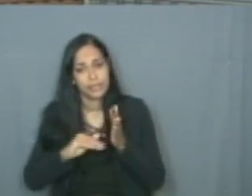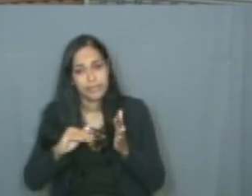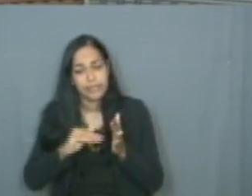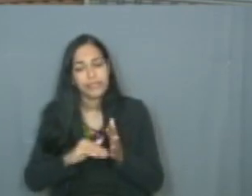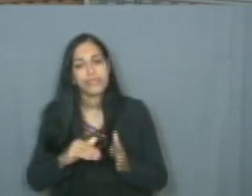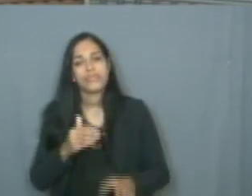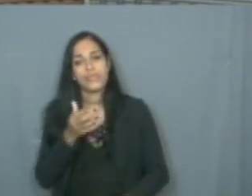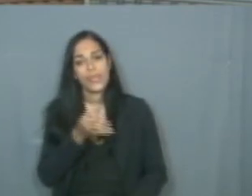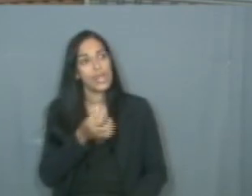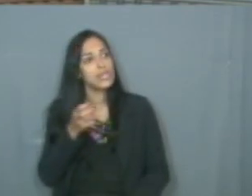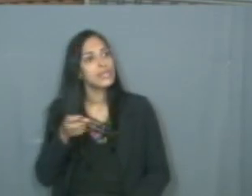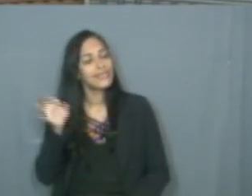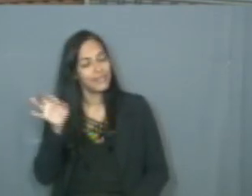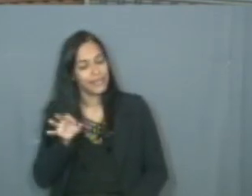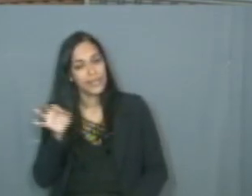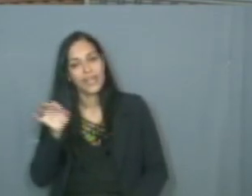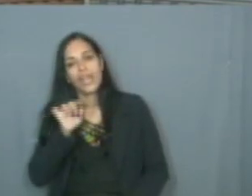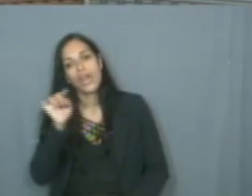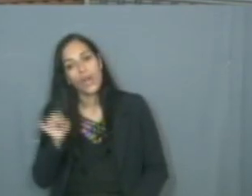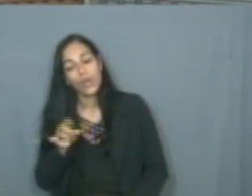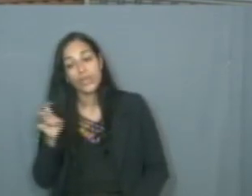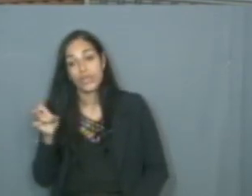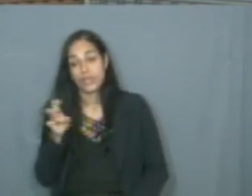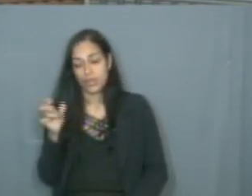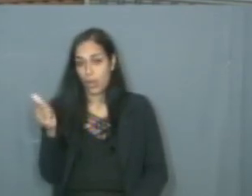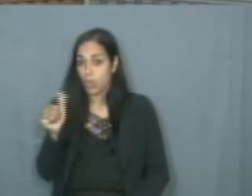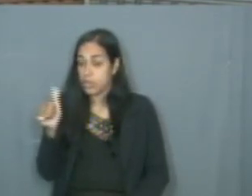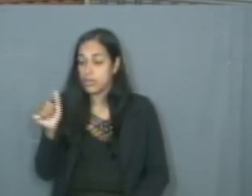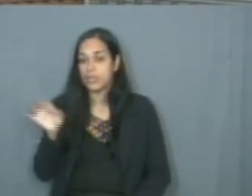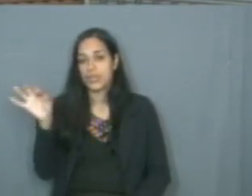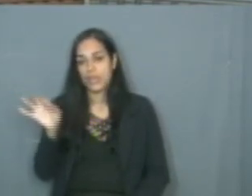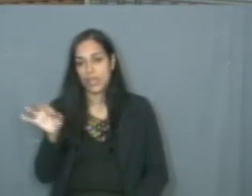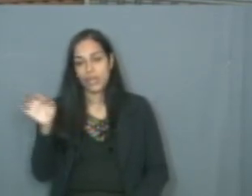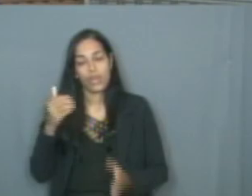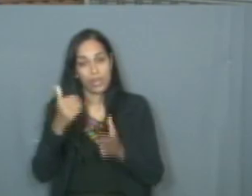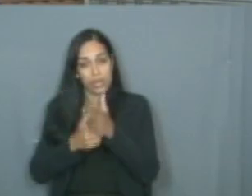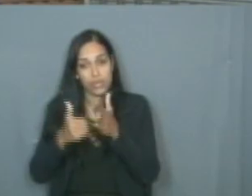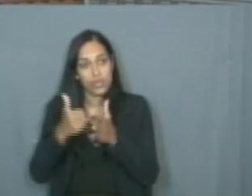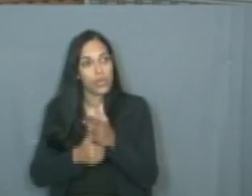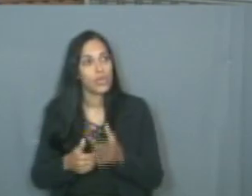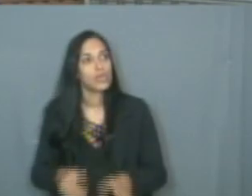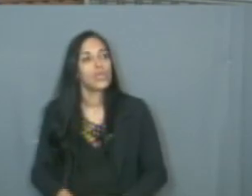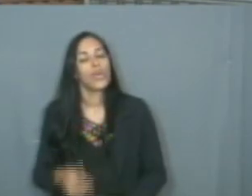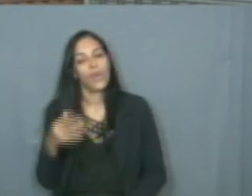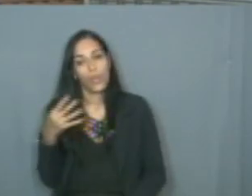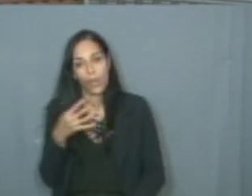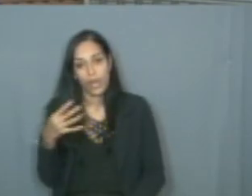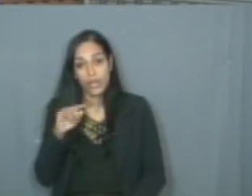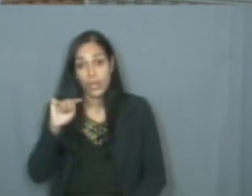de 65,11%, o total de desconto, R$